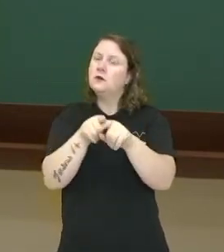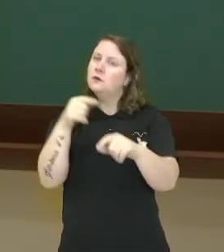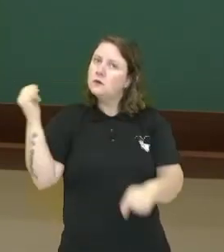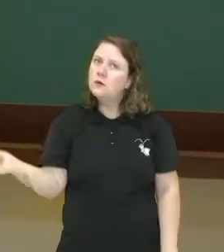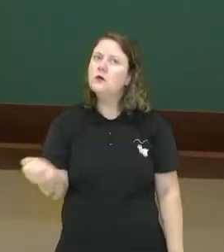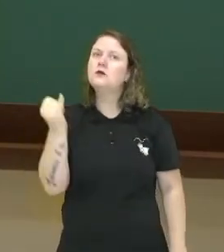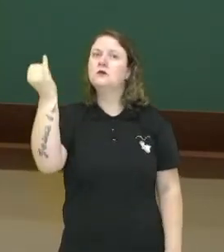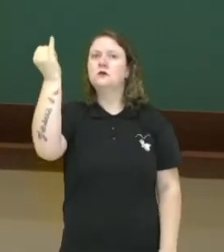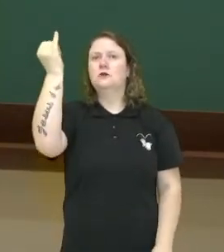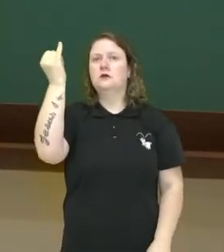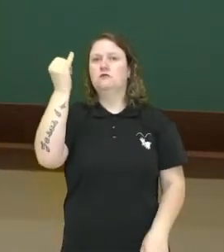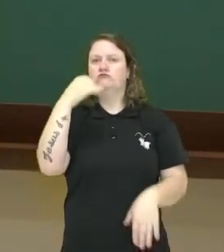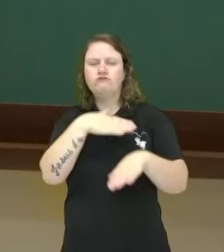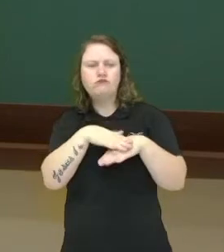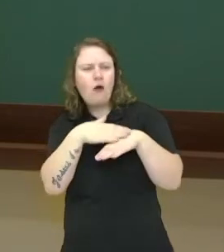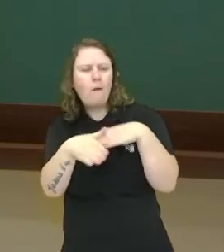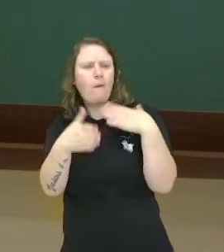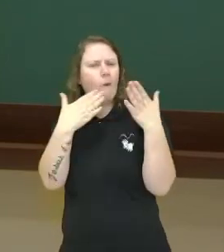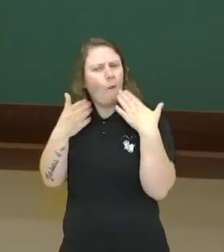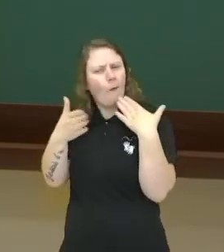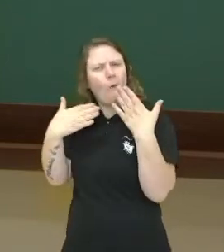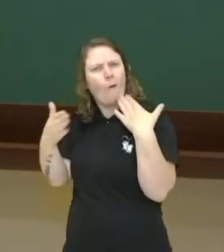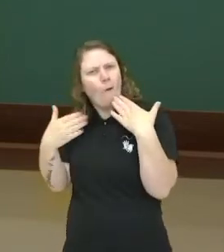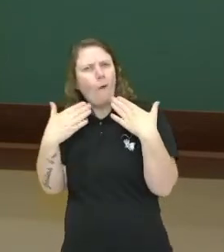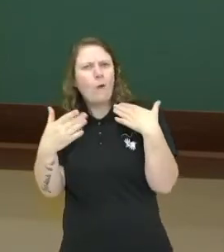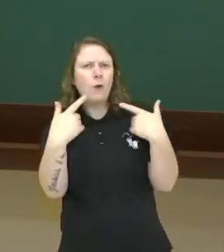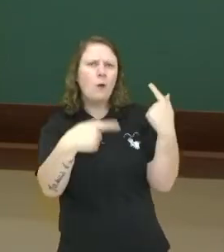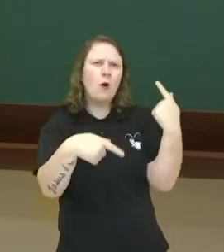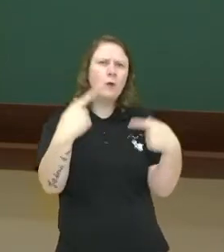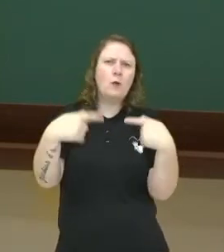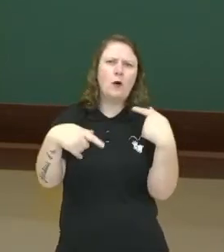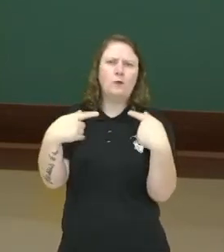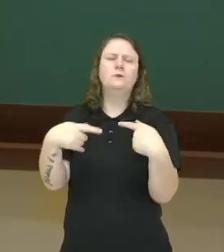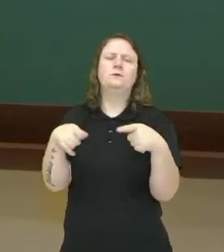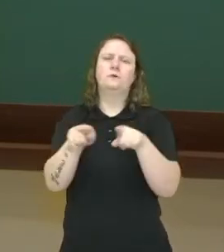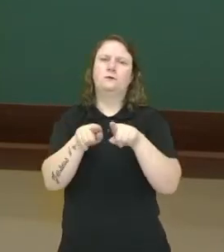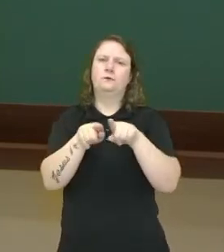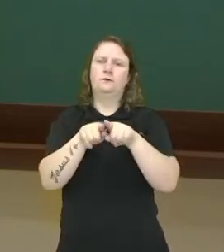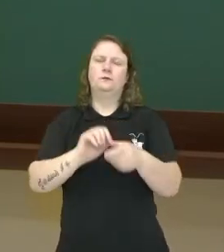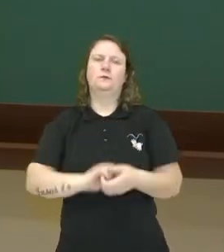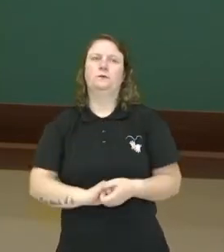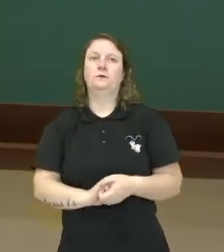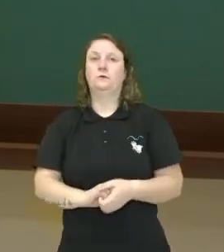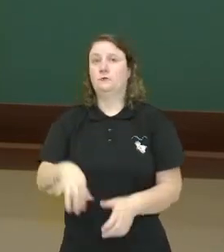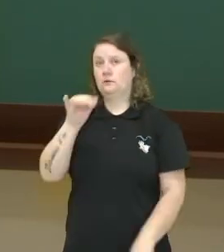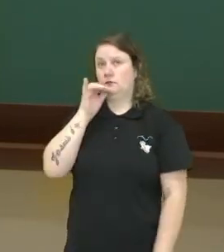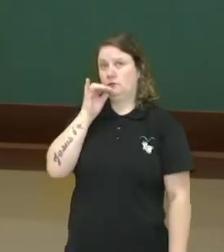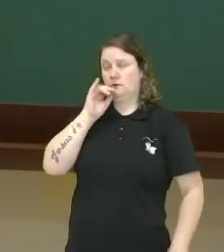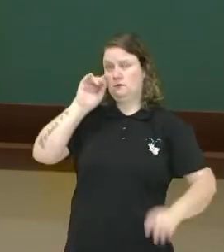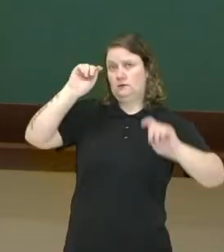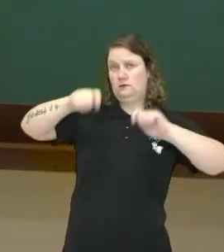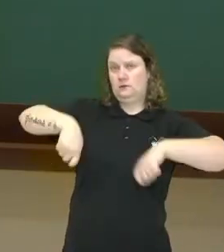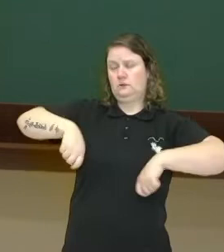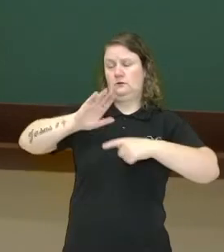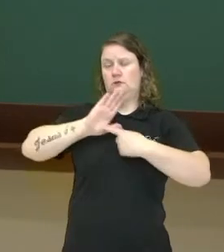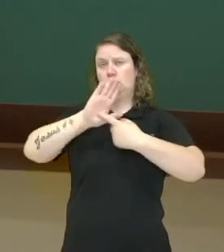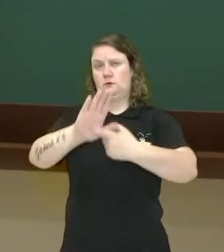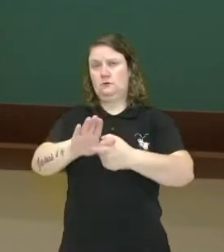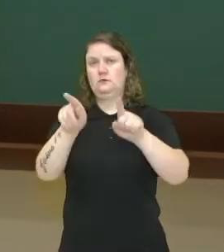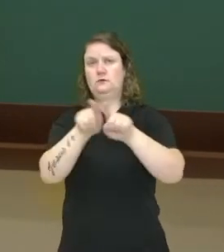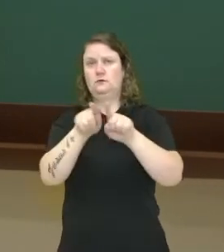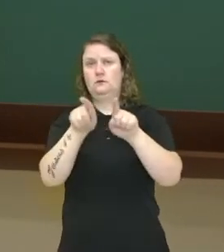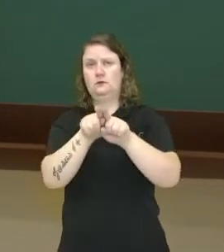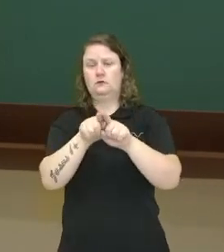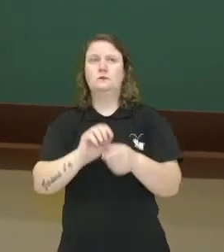esses debates, né? E que influenciem também nessas decisões. Então, um exemplo que a gente poderia colocar ali das